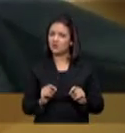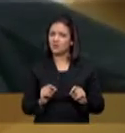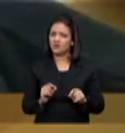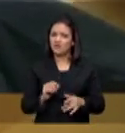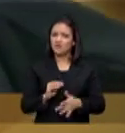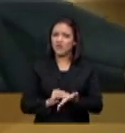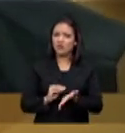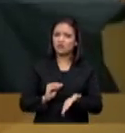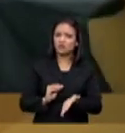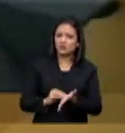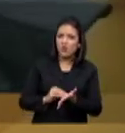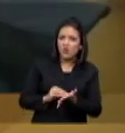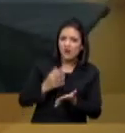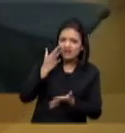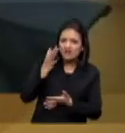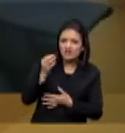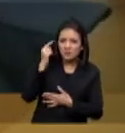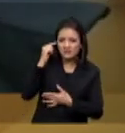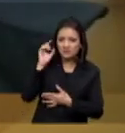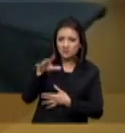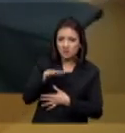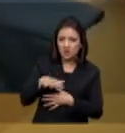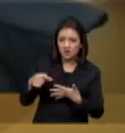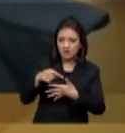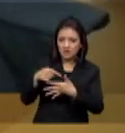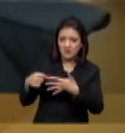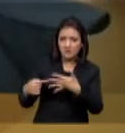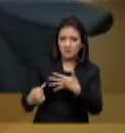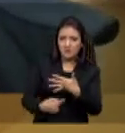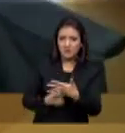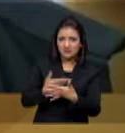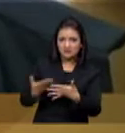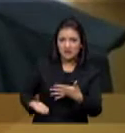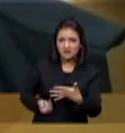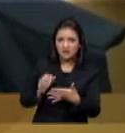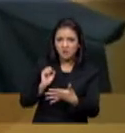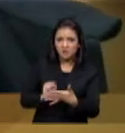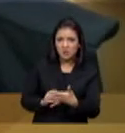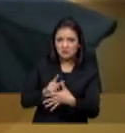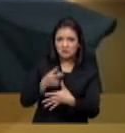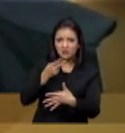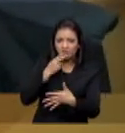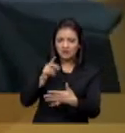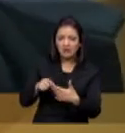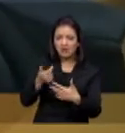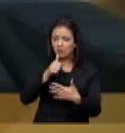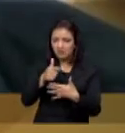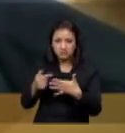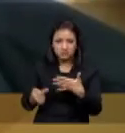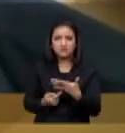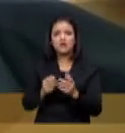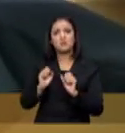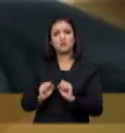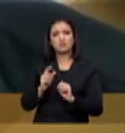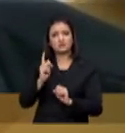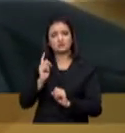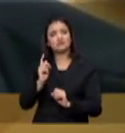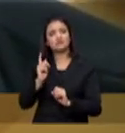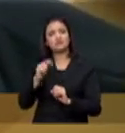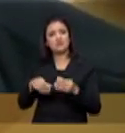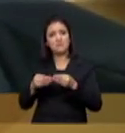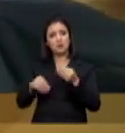de imaginar que somente esses produtos que possam causar malefício imporiam